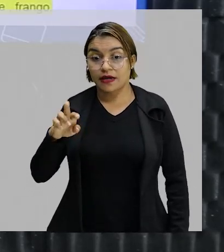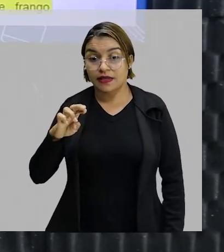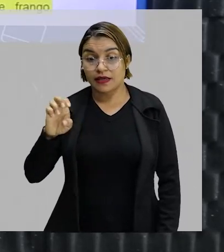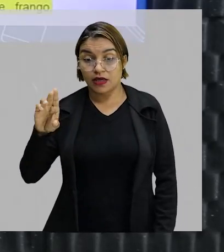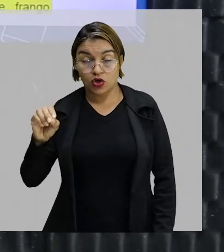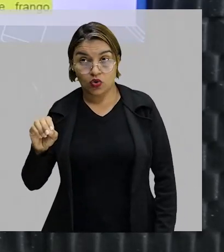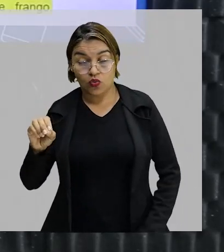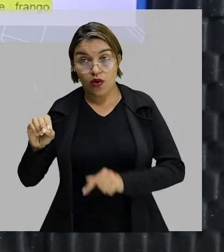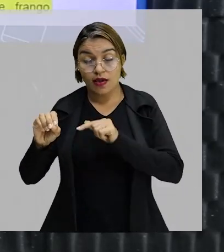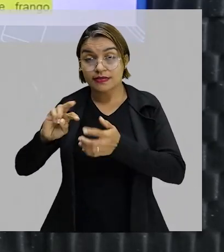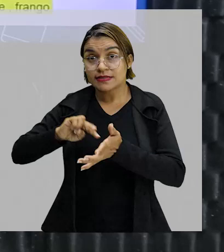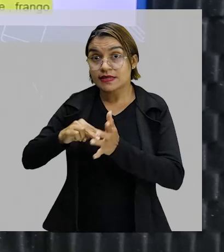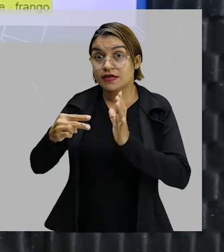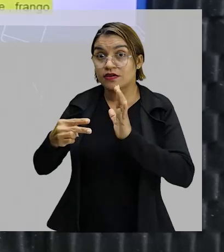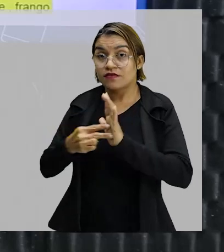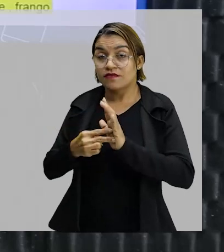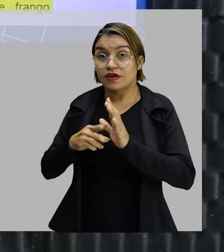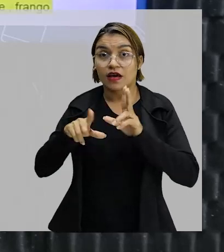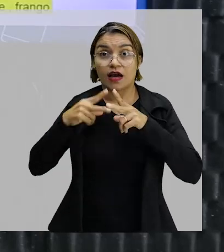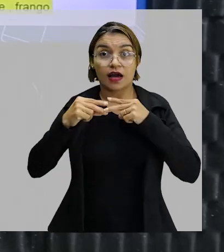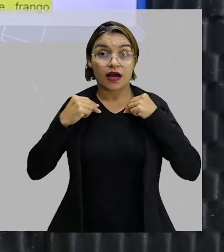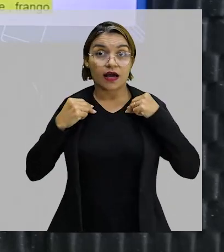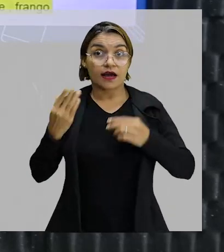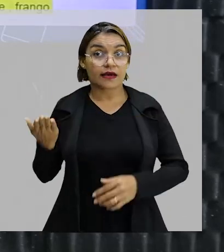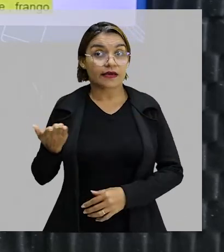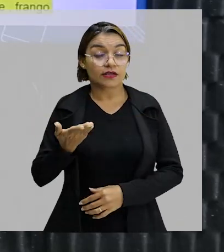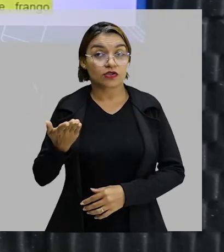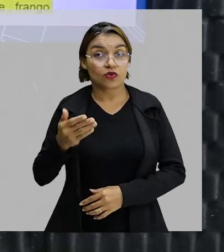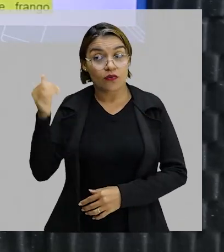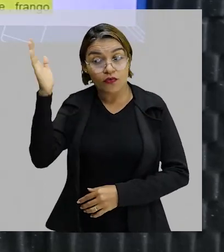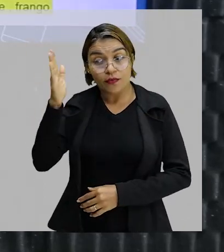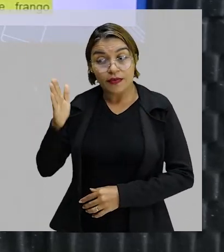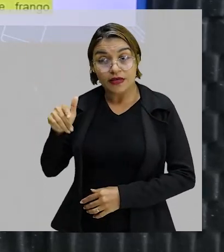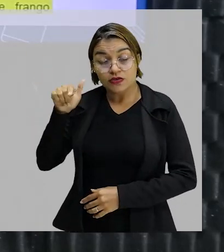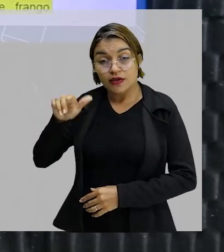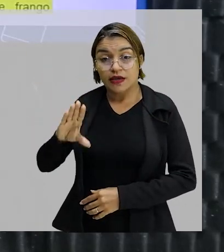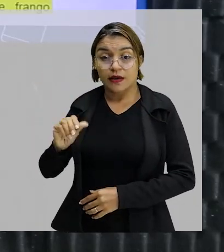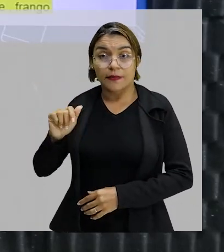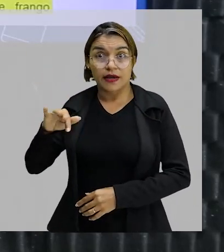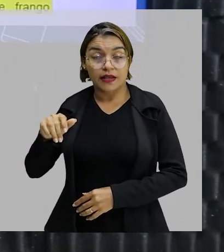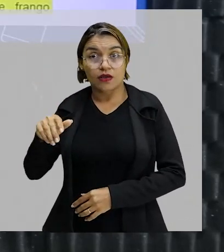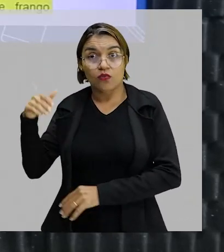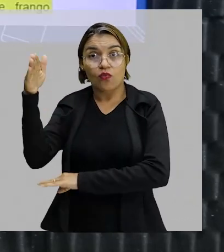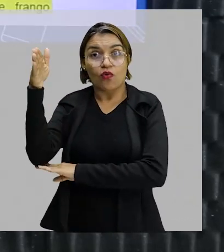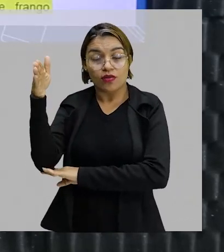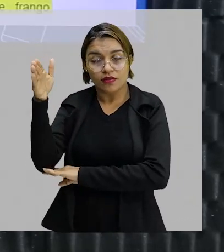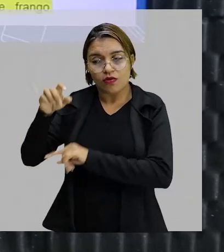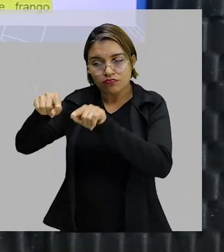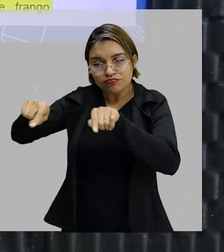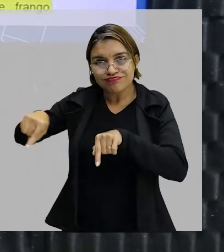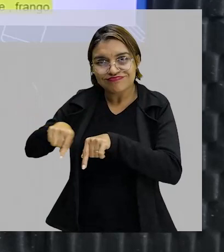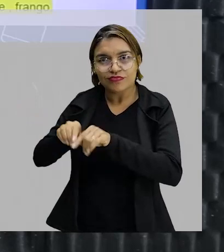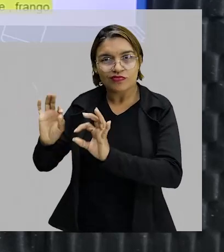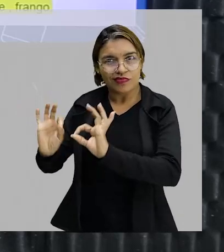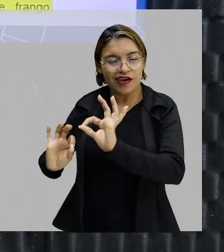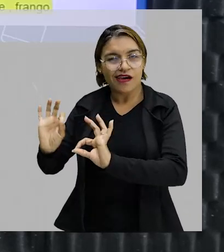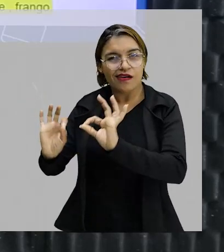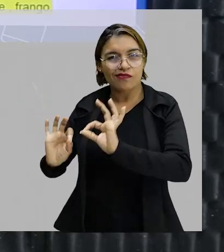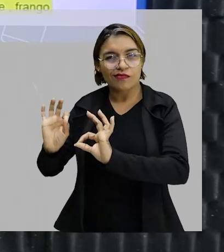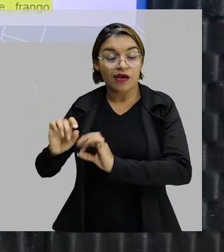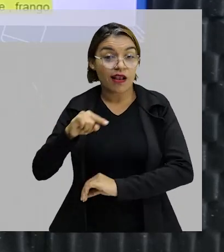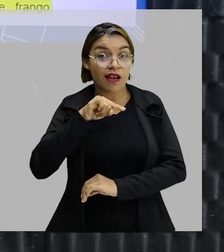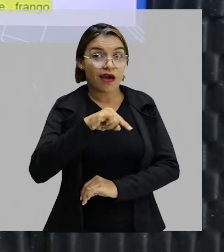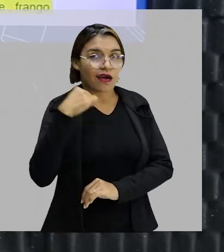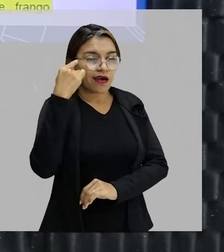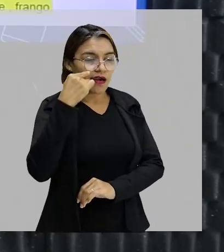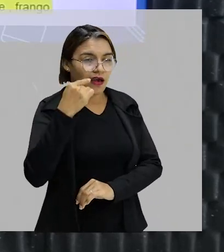Camareiro, que é garçom, que camareiro aqui no Brasil é aquela pessoa que arruma os quartos dos hotéis, certo? Lá